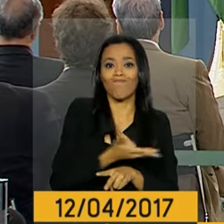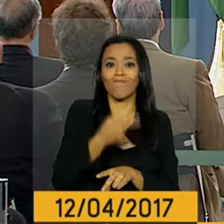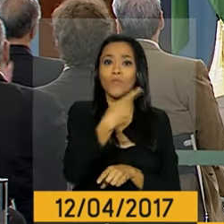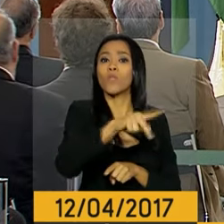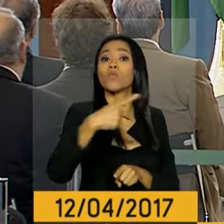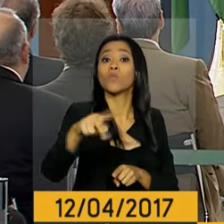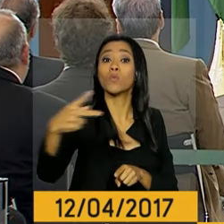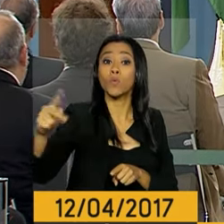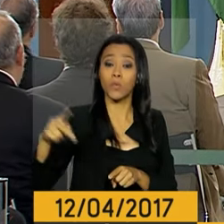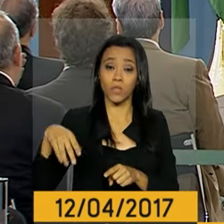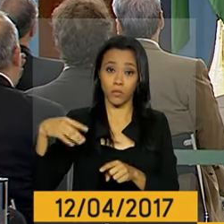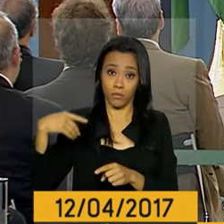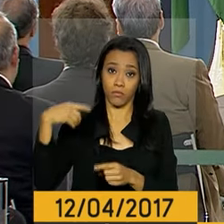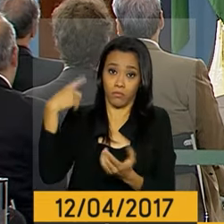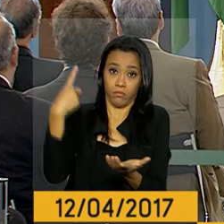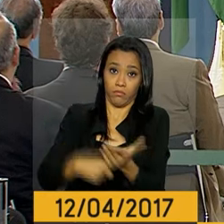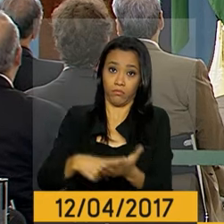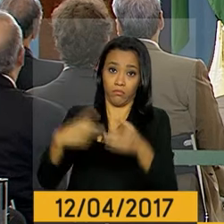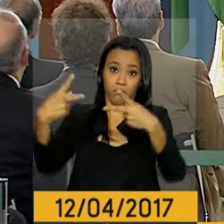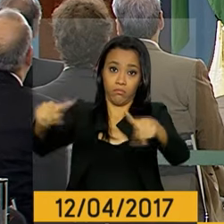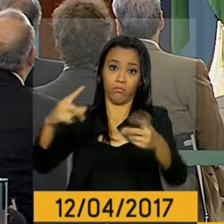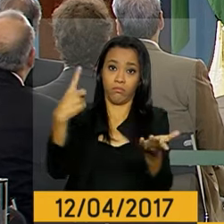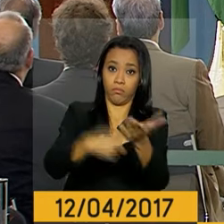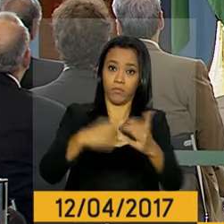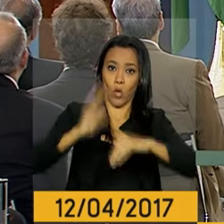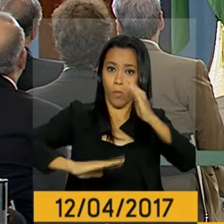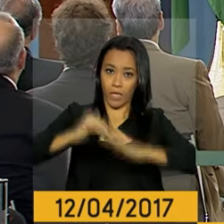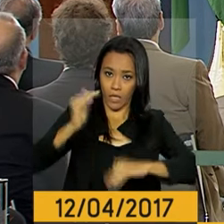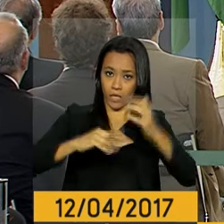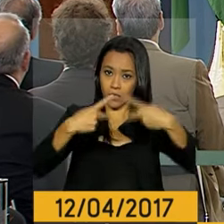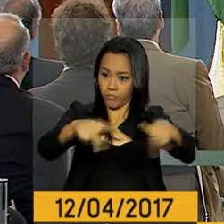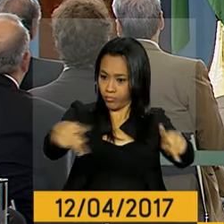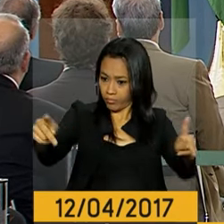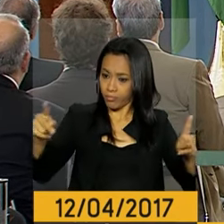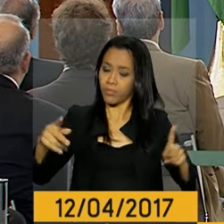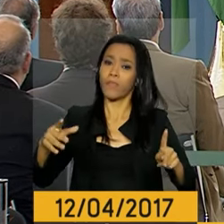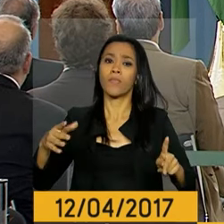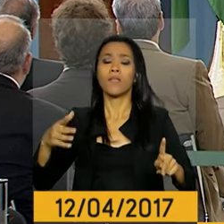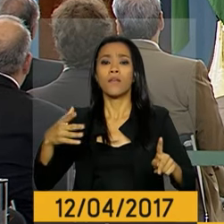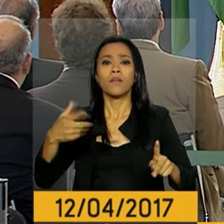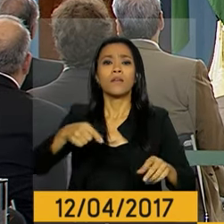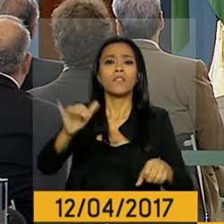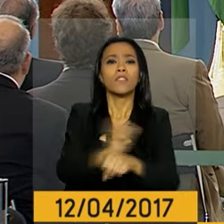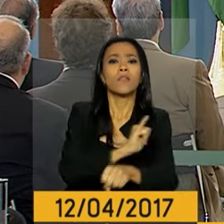seus respectivos corpos funcionais promover medidas